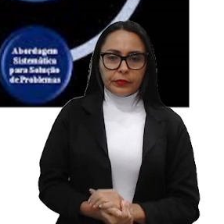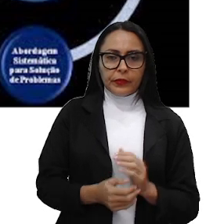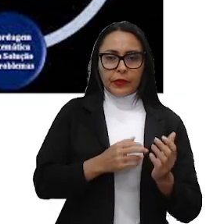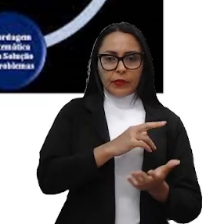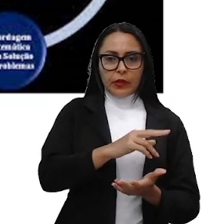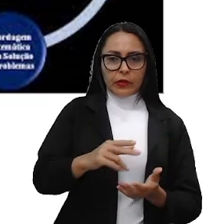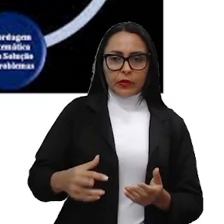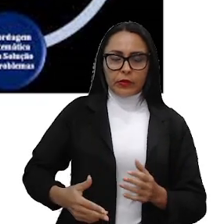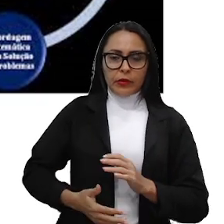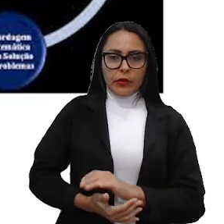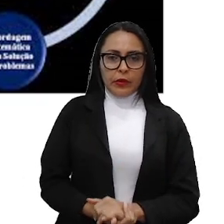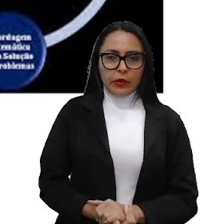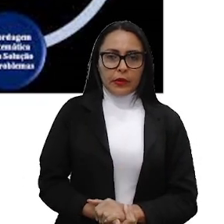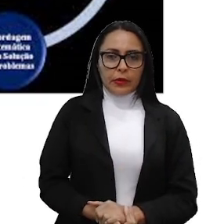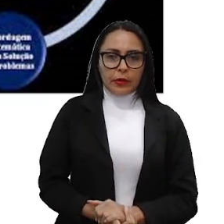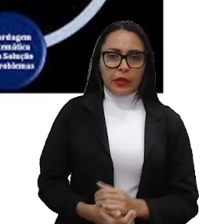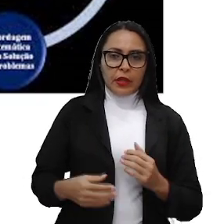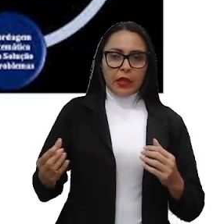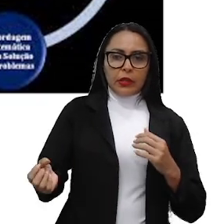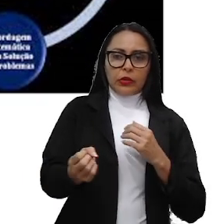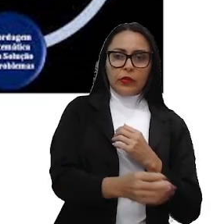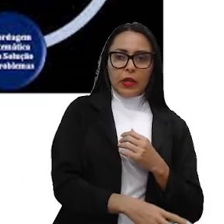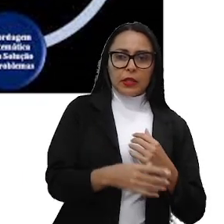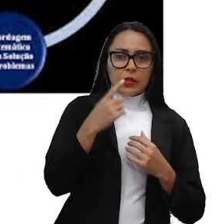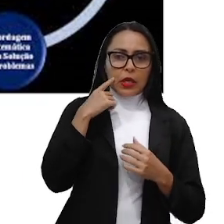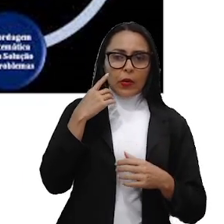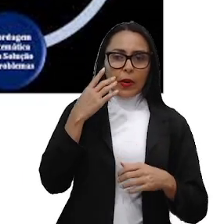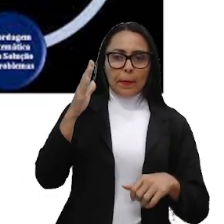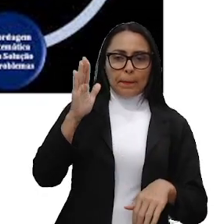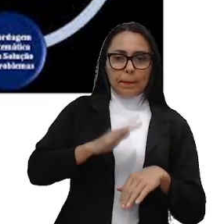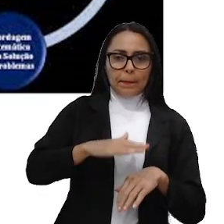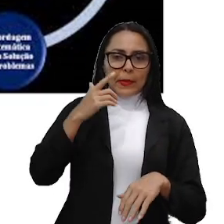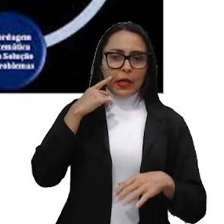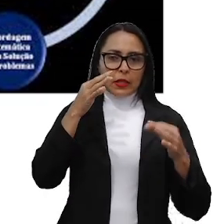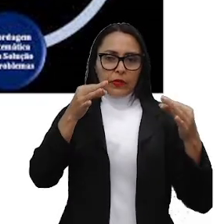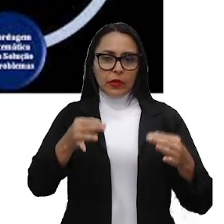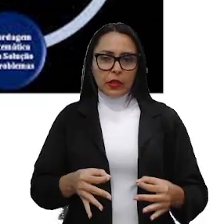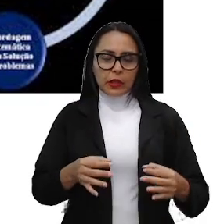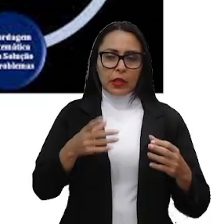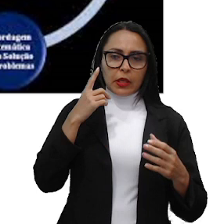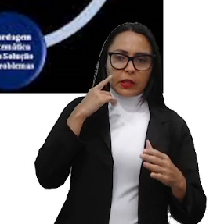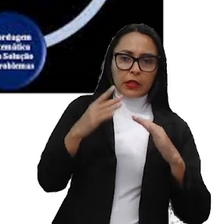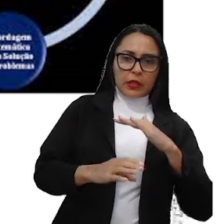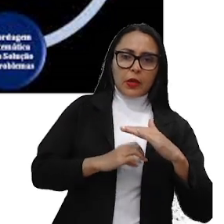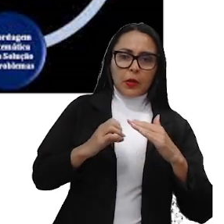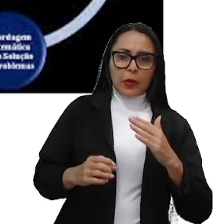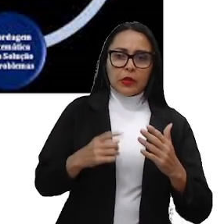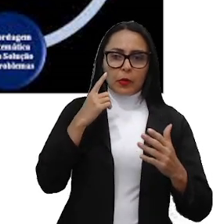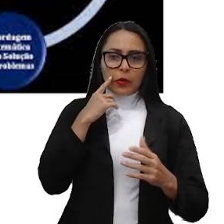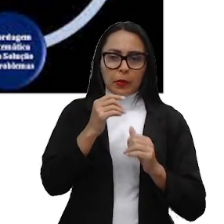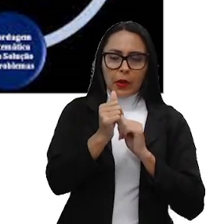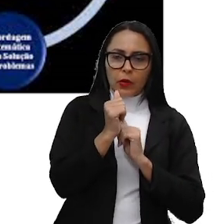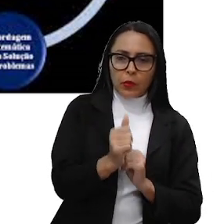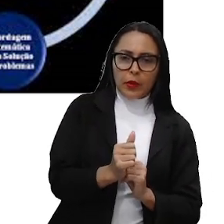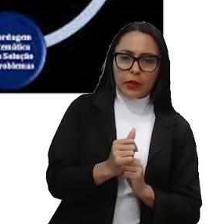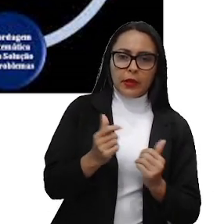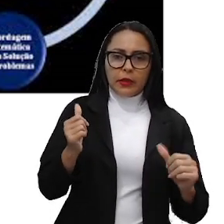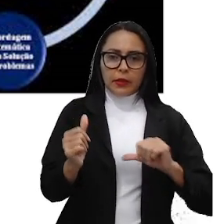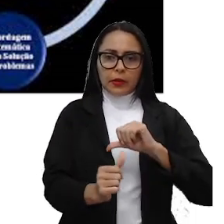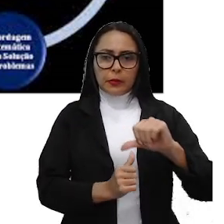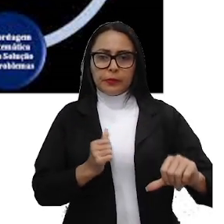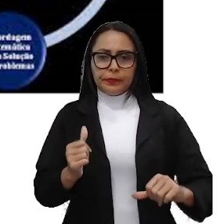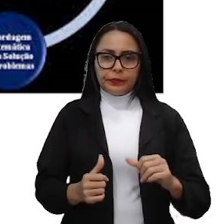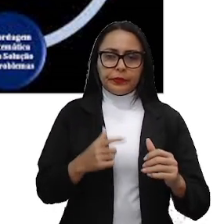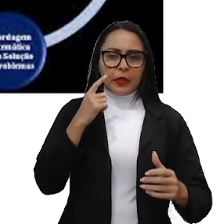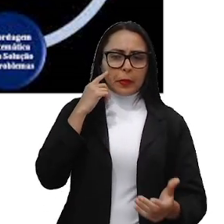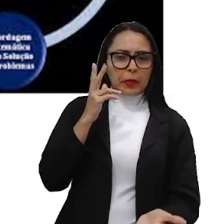etc. A inovação é a forma mais eficaz que as organizações procuram para acompanharem essas mudanças, cada vez